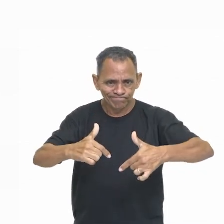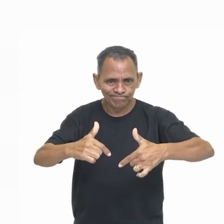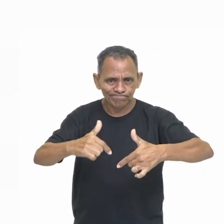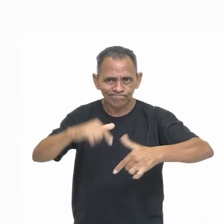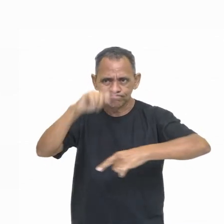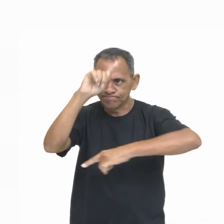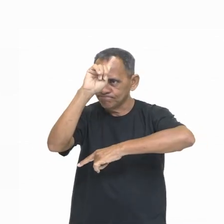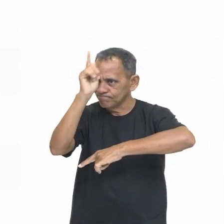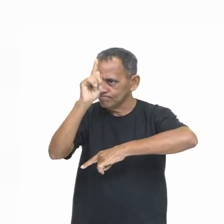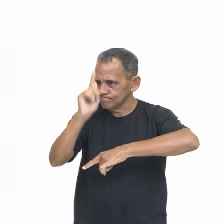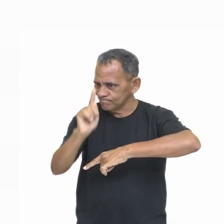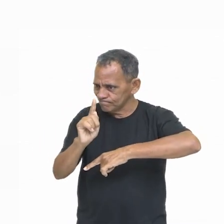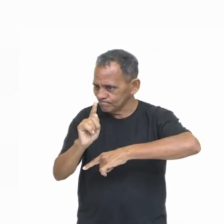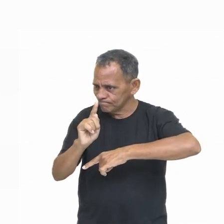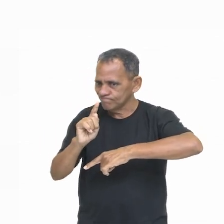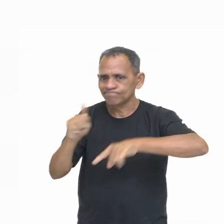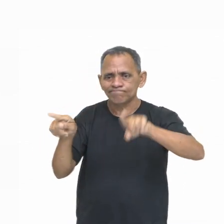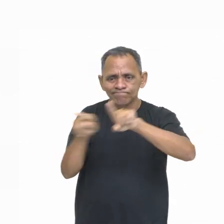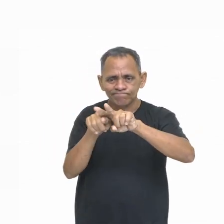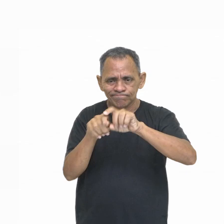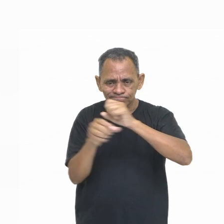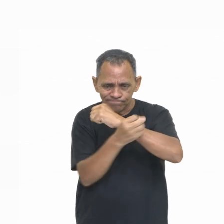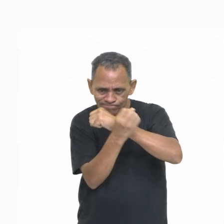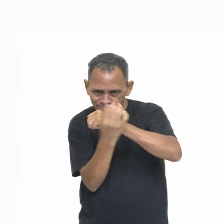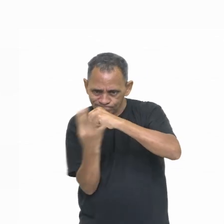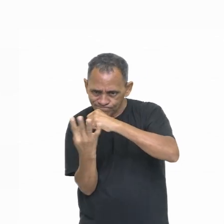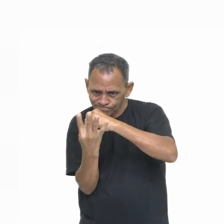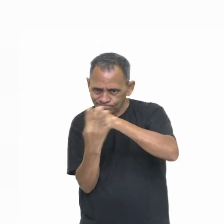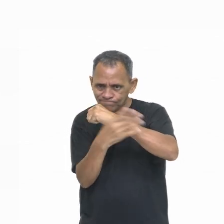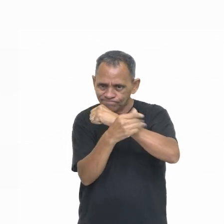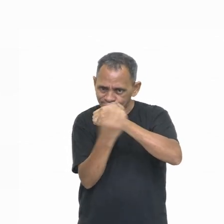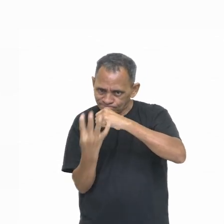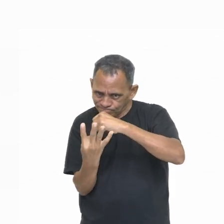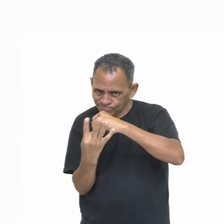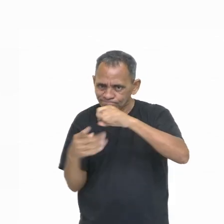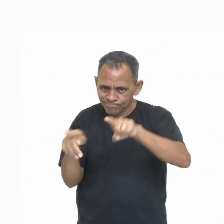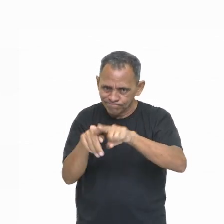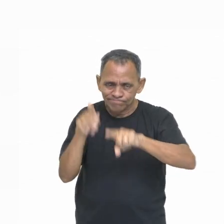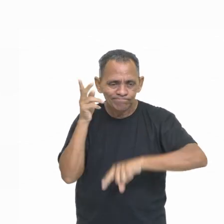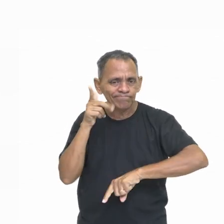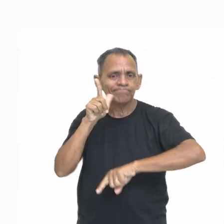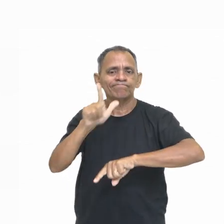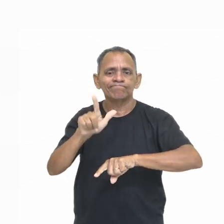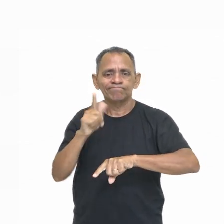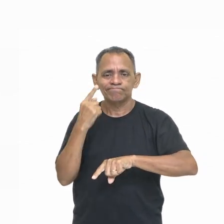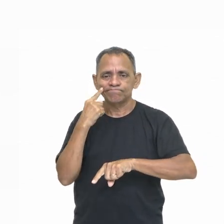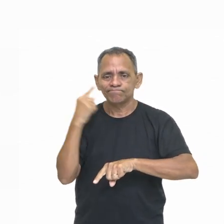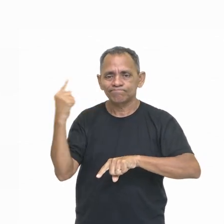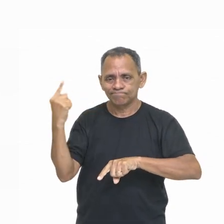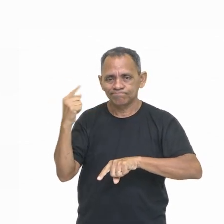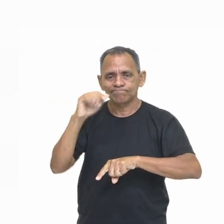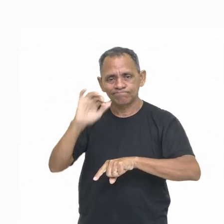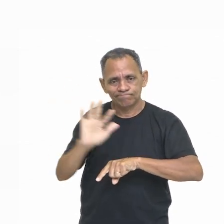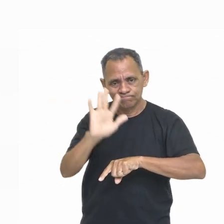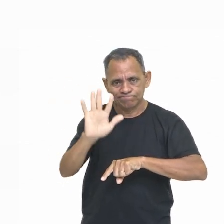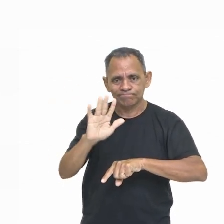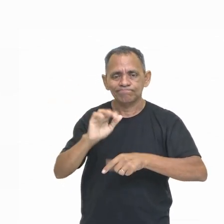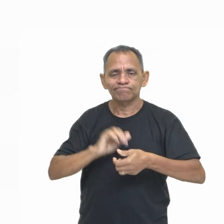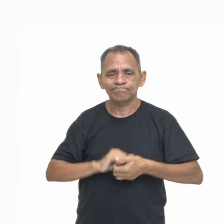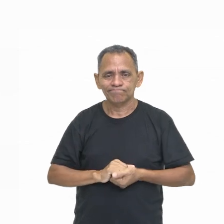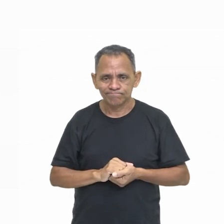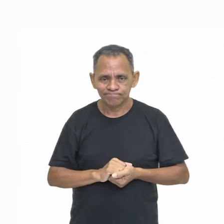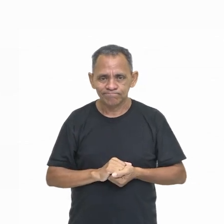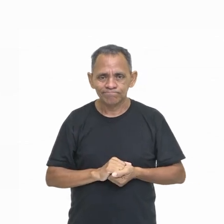de raios e da radiação ultravioleta, que a gente consegue observar aí, né, na nossa